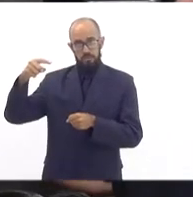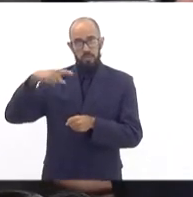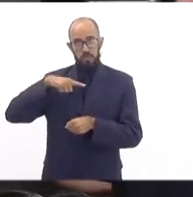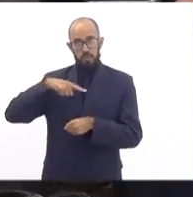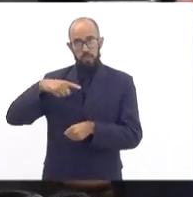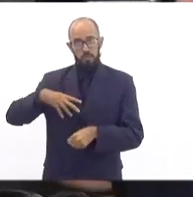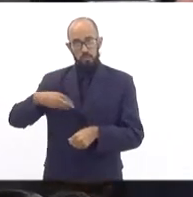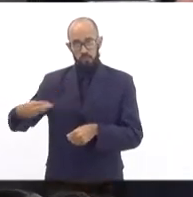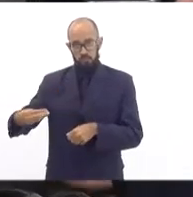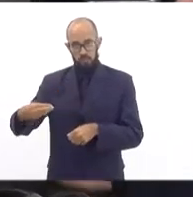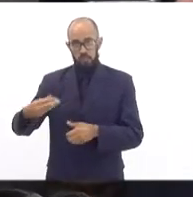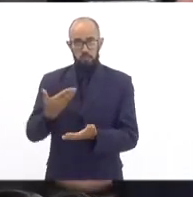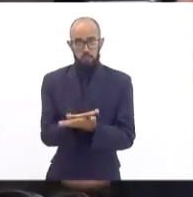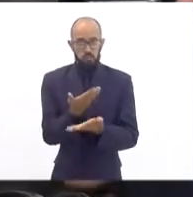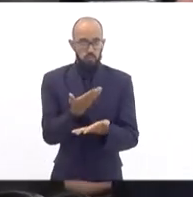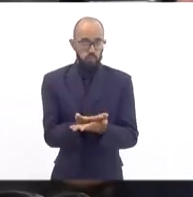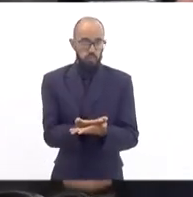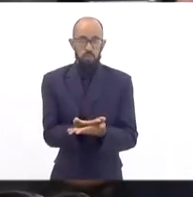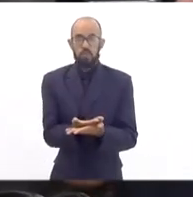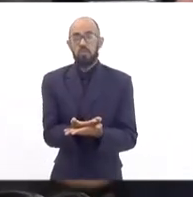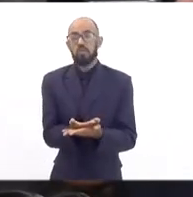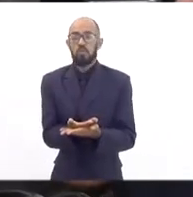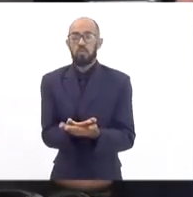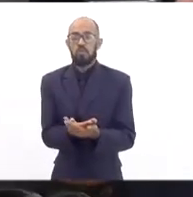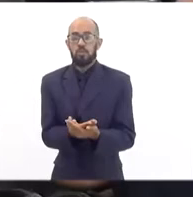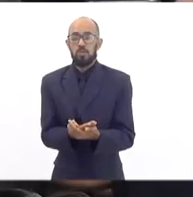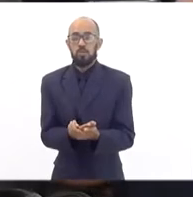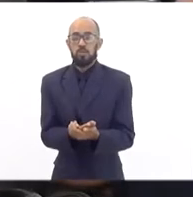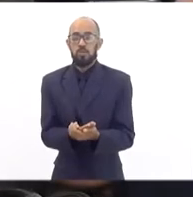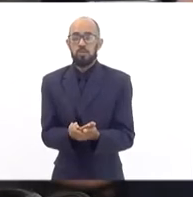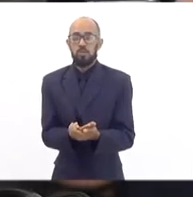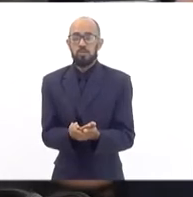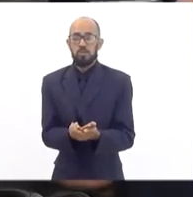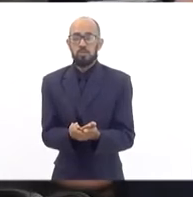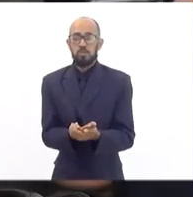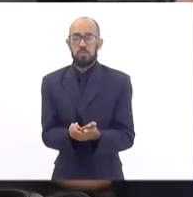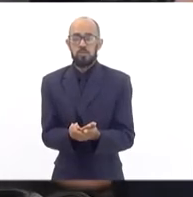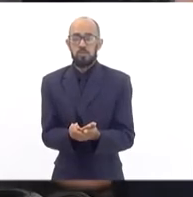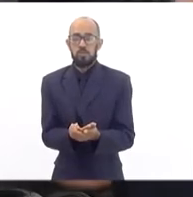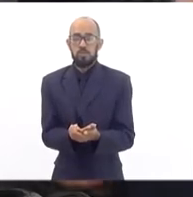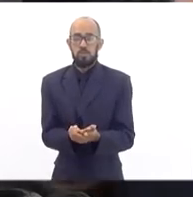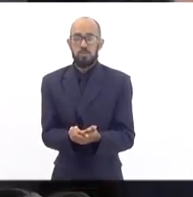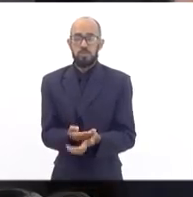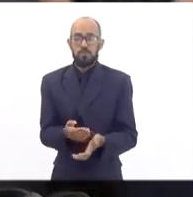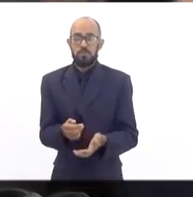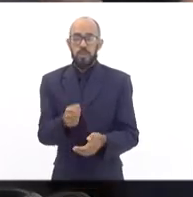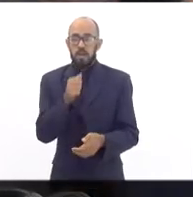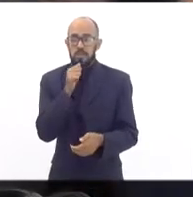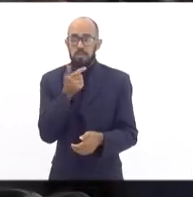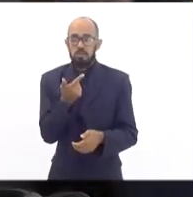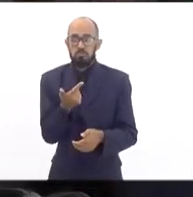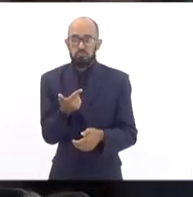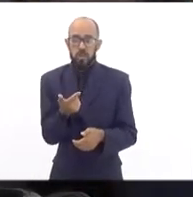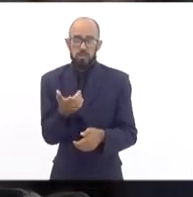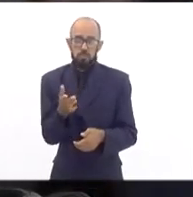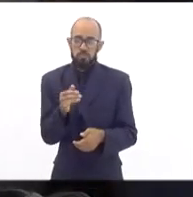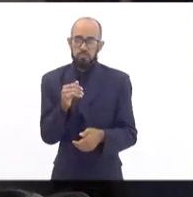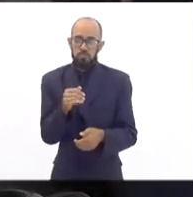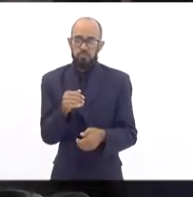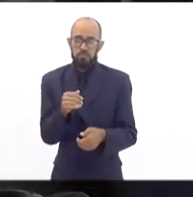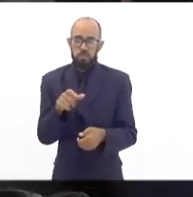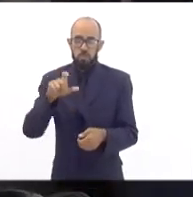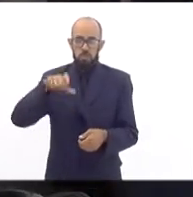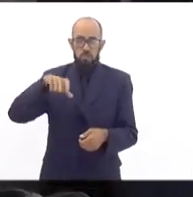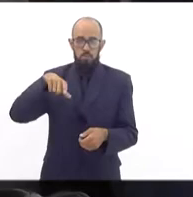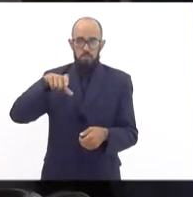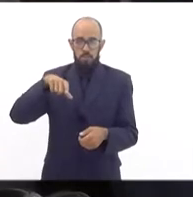filhos que estudam. Né? Como agora não saiu ainda, que não vem ao caso, o bilhete de